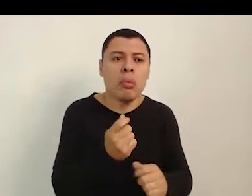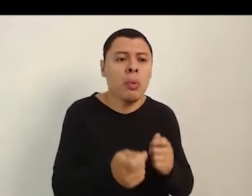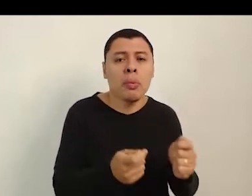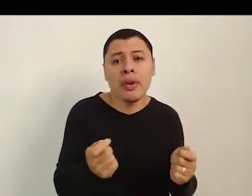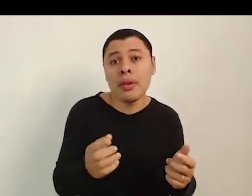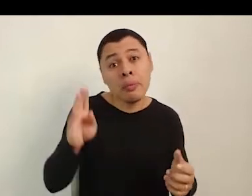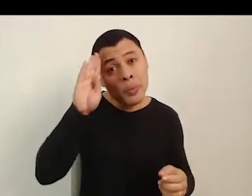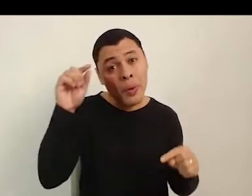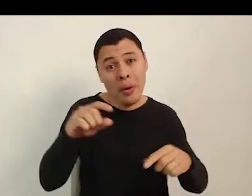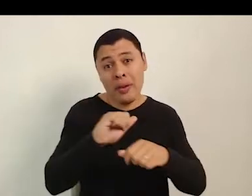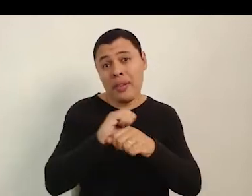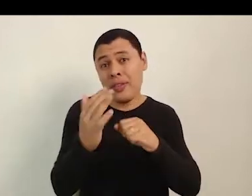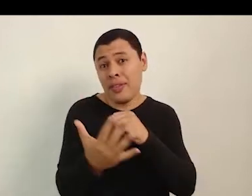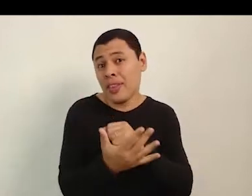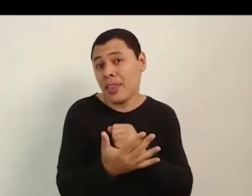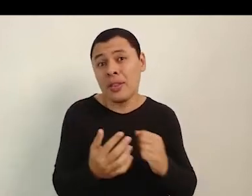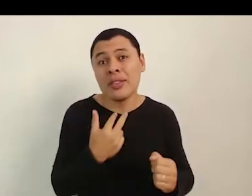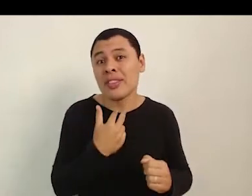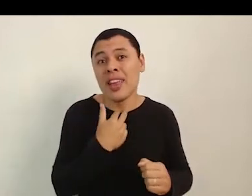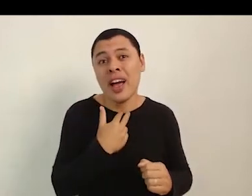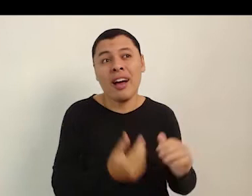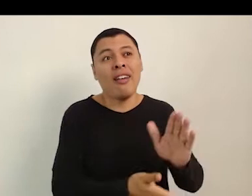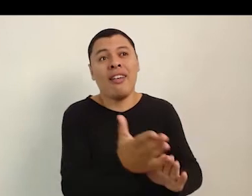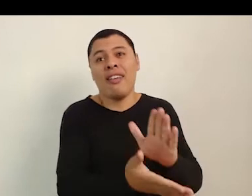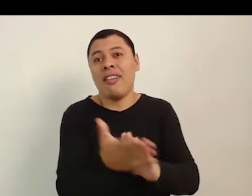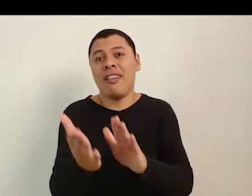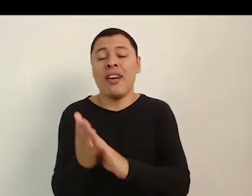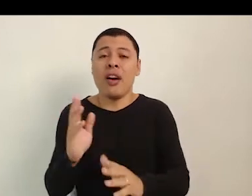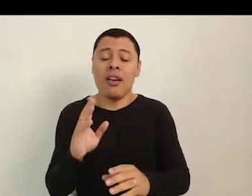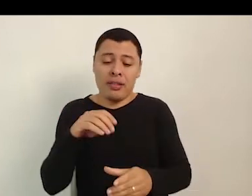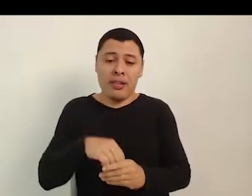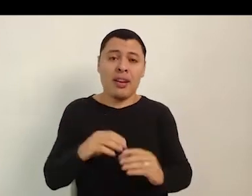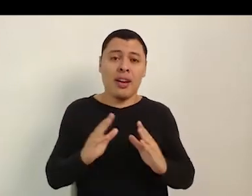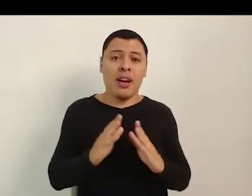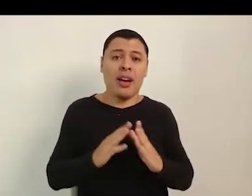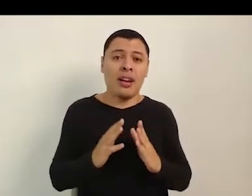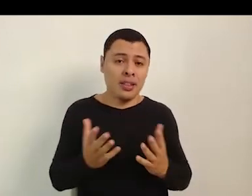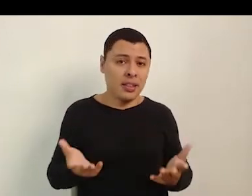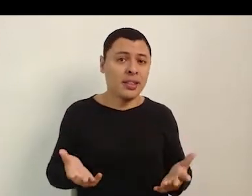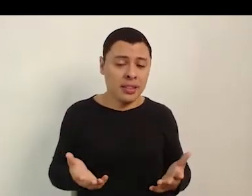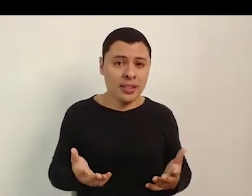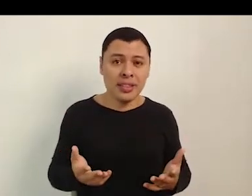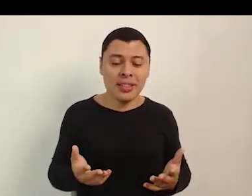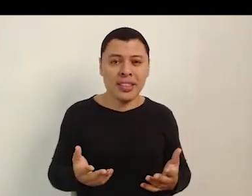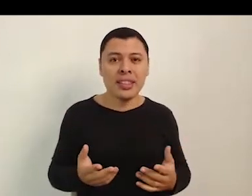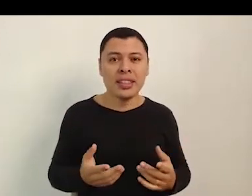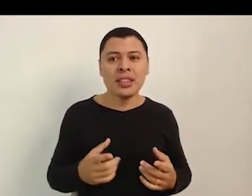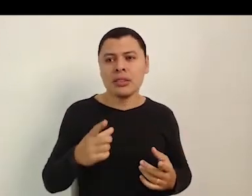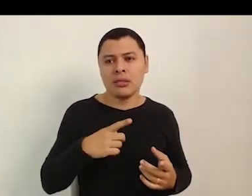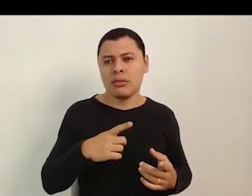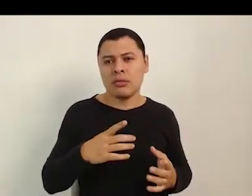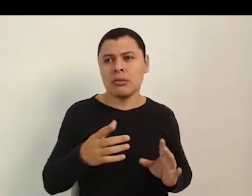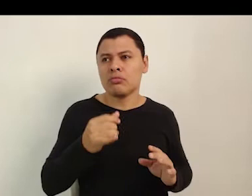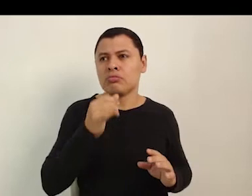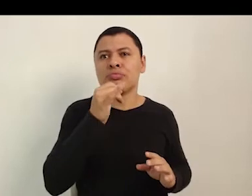né, de pandemia, que as coisas estão todas convergindo para o digital. A gente nem precisa pegar exemplos tão, vamos dizer assim, avançados, vamos